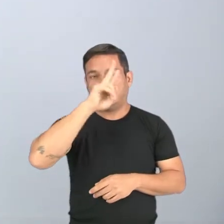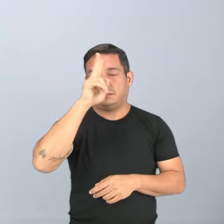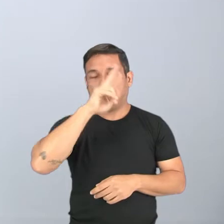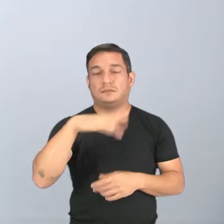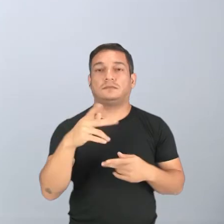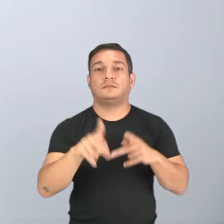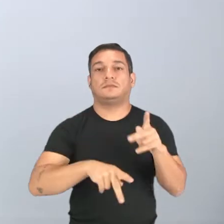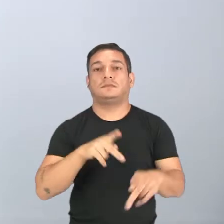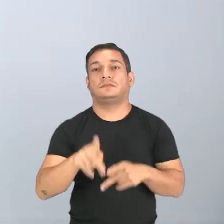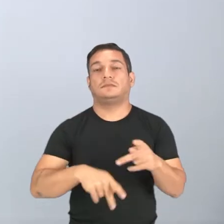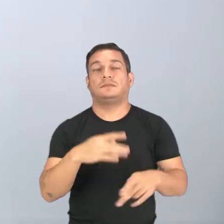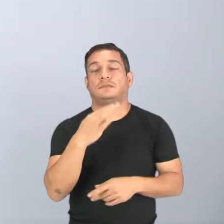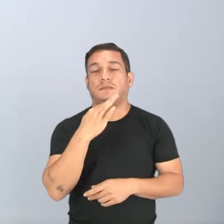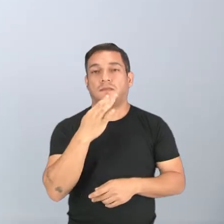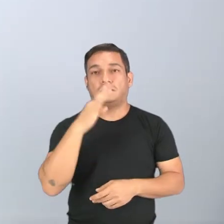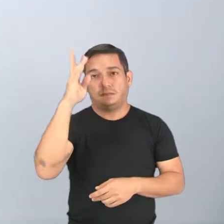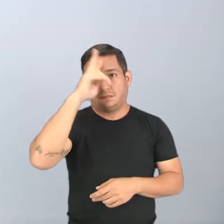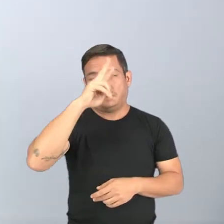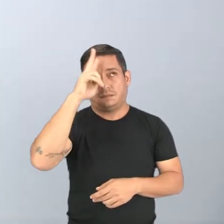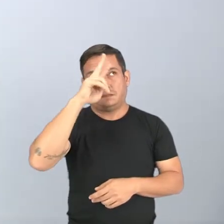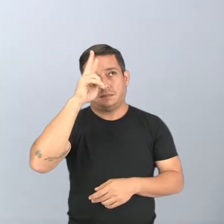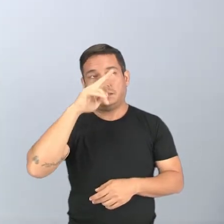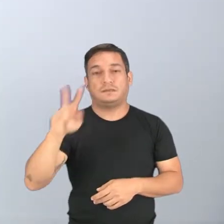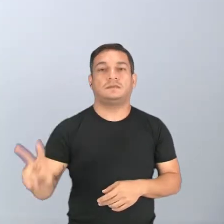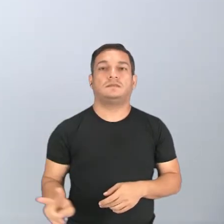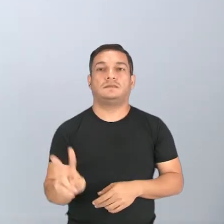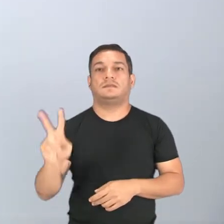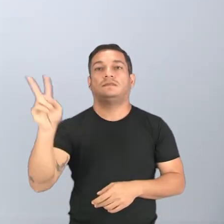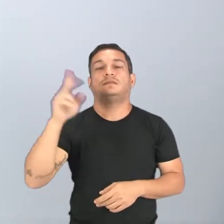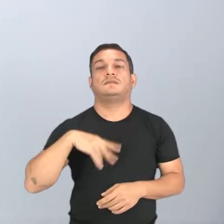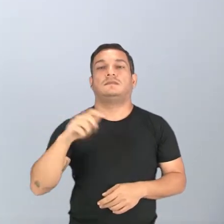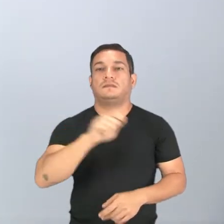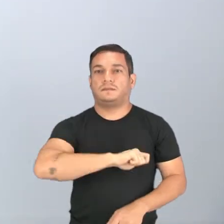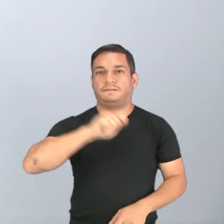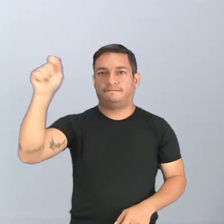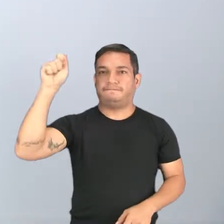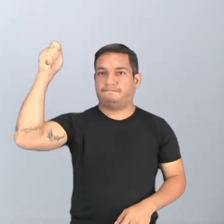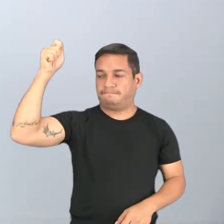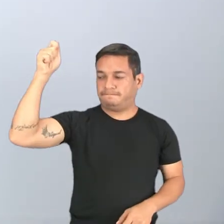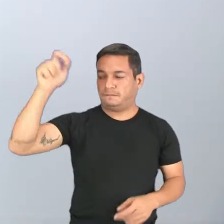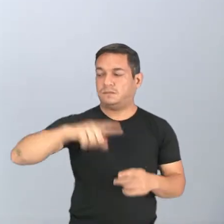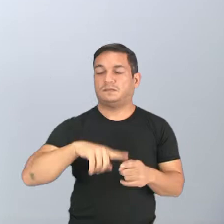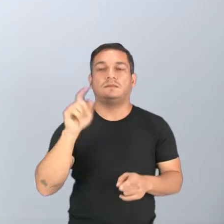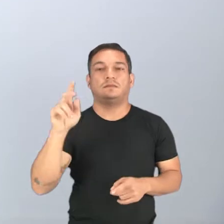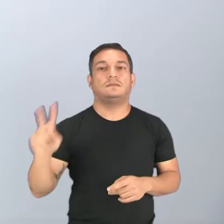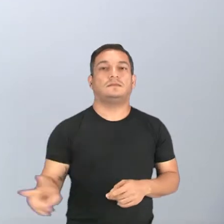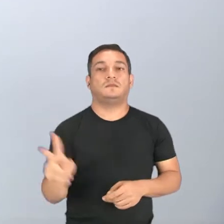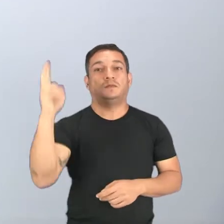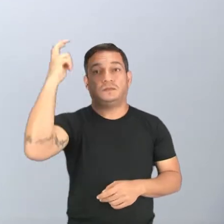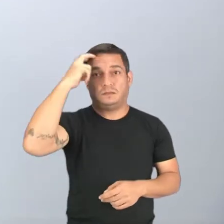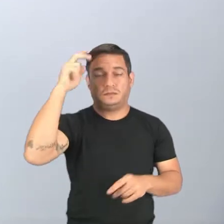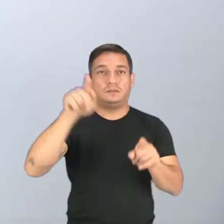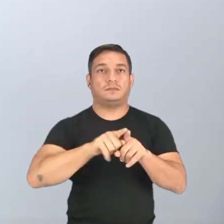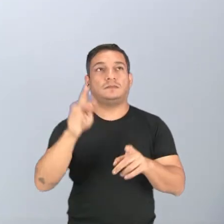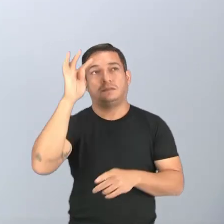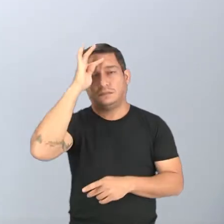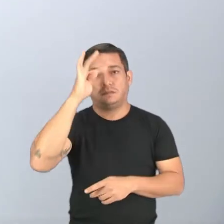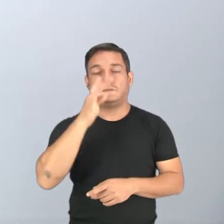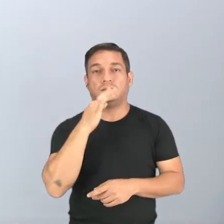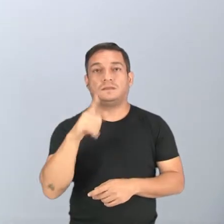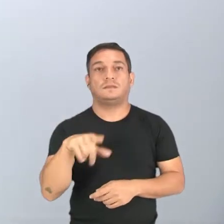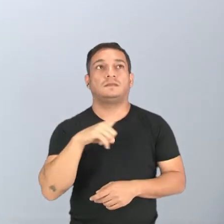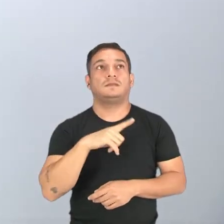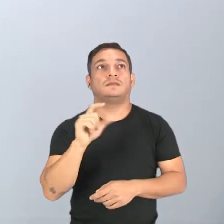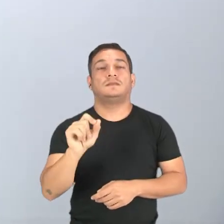Então o povo que conhece a sua história, o povo que valoriza os seus heróis, né? Que valoriza a sua cultura, a sua tradição,